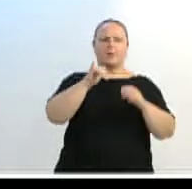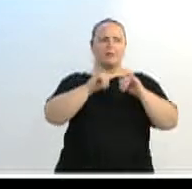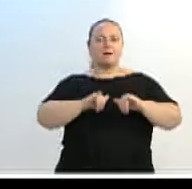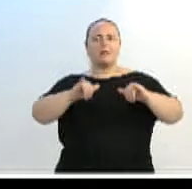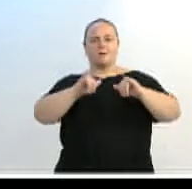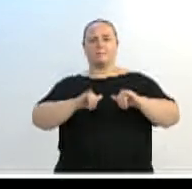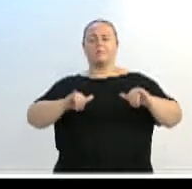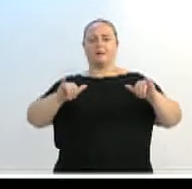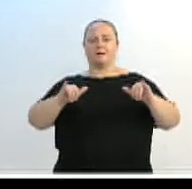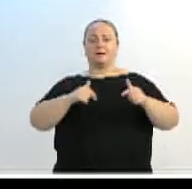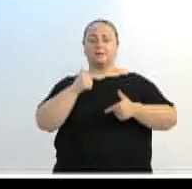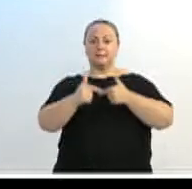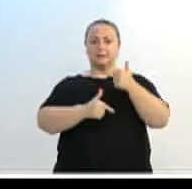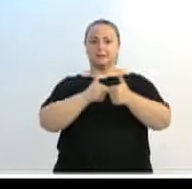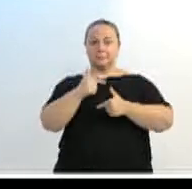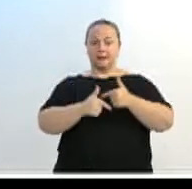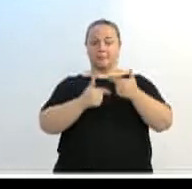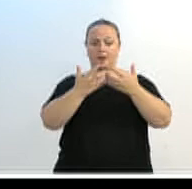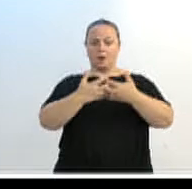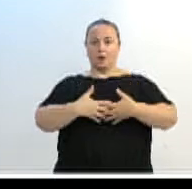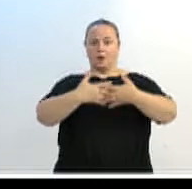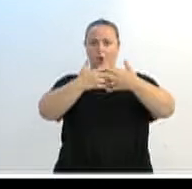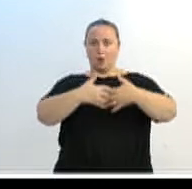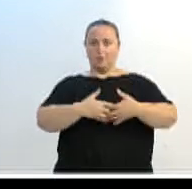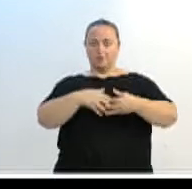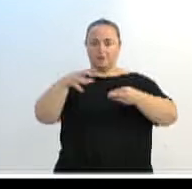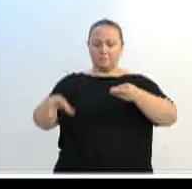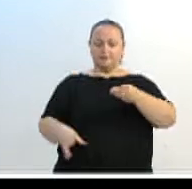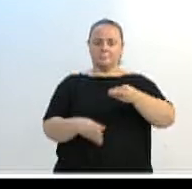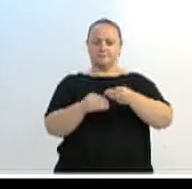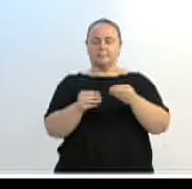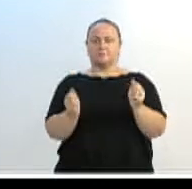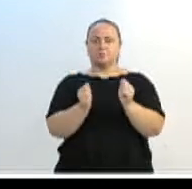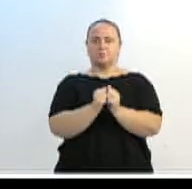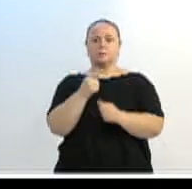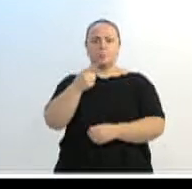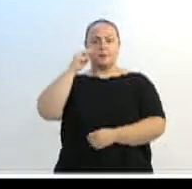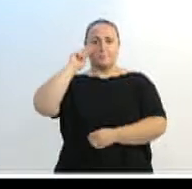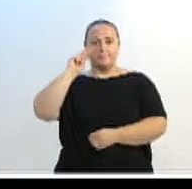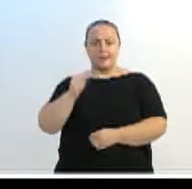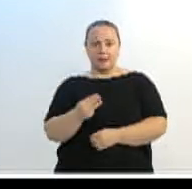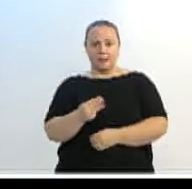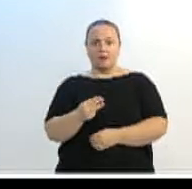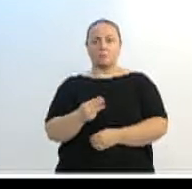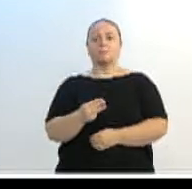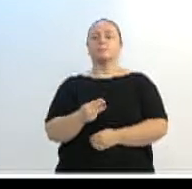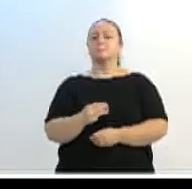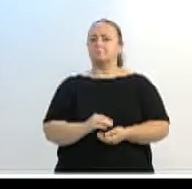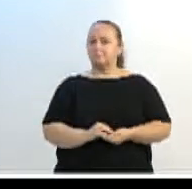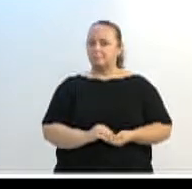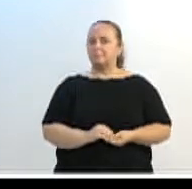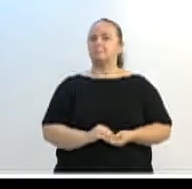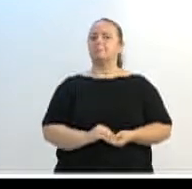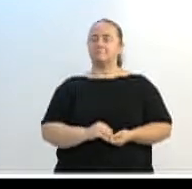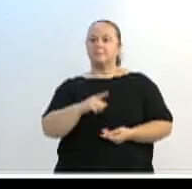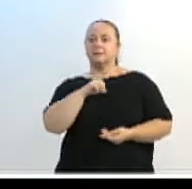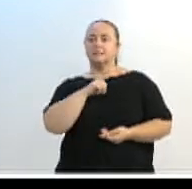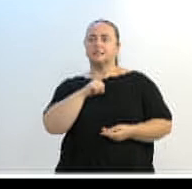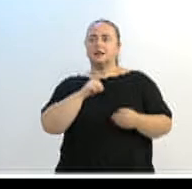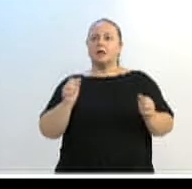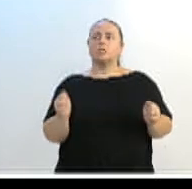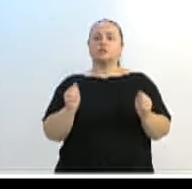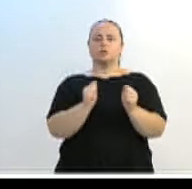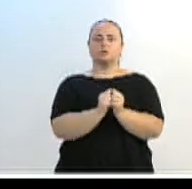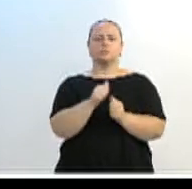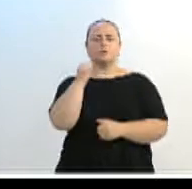esse trabalho que os rotarianos fazem, que hoje somam mais de 1 milhão no mundo, tem a participação de homens